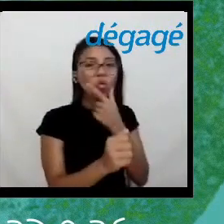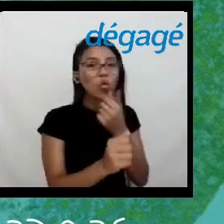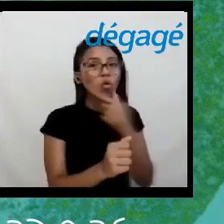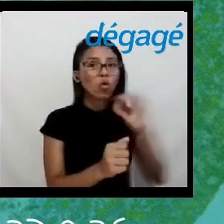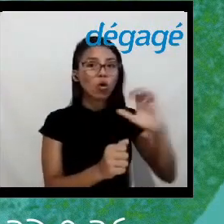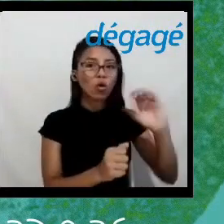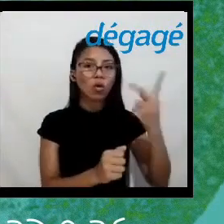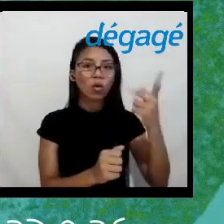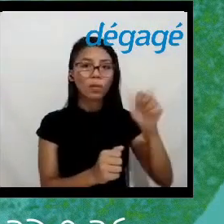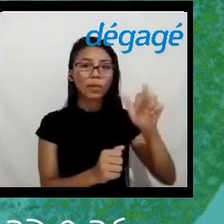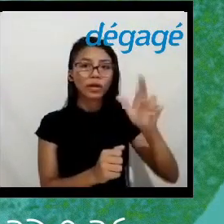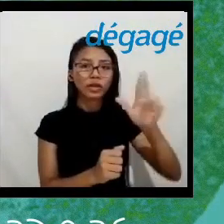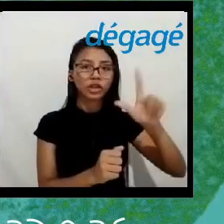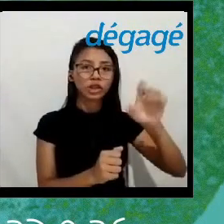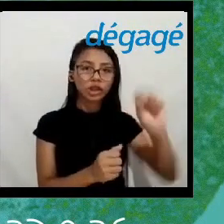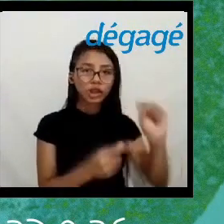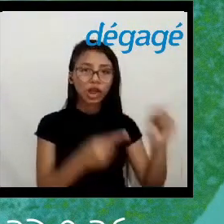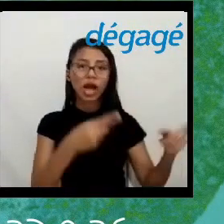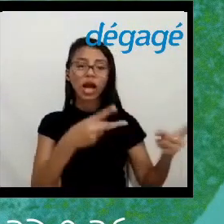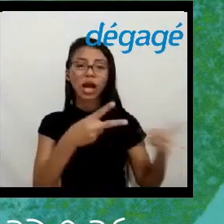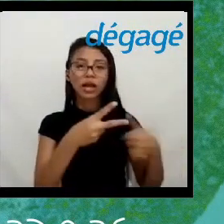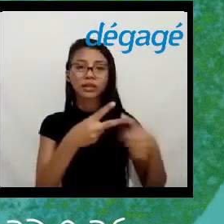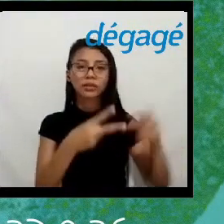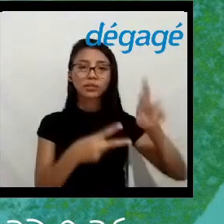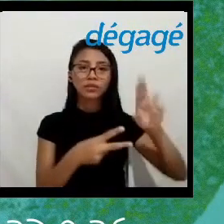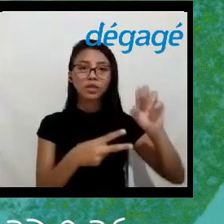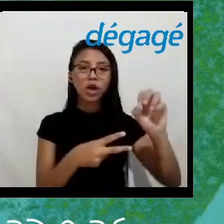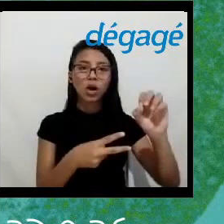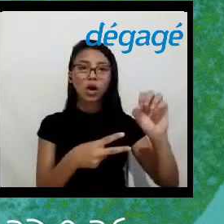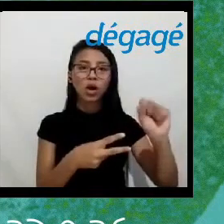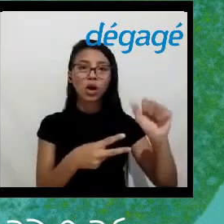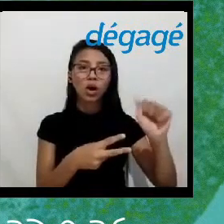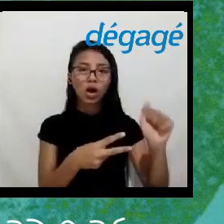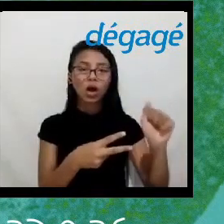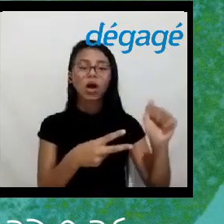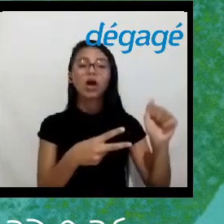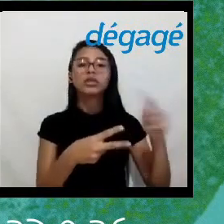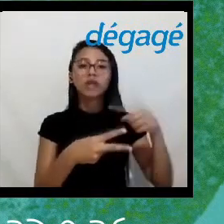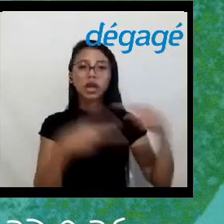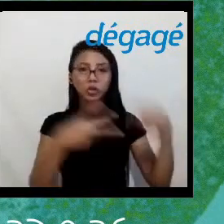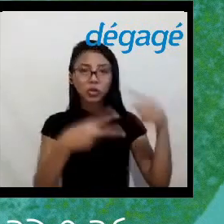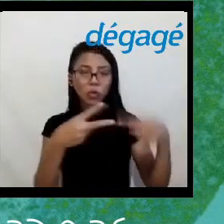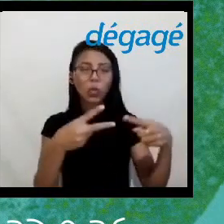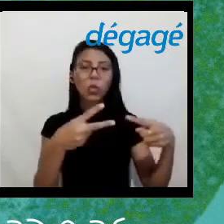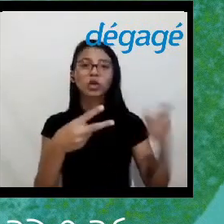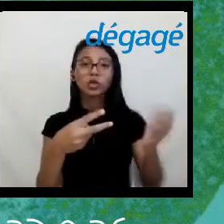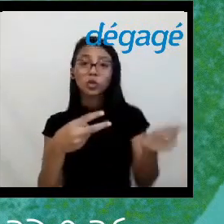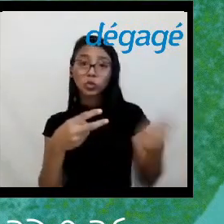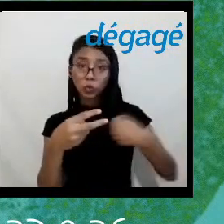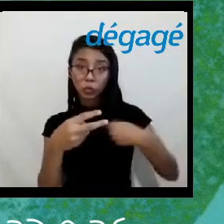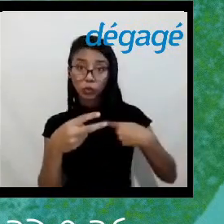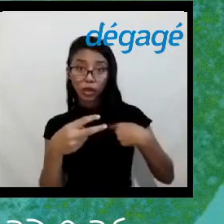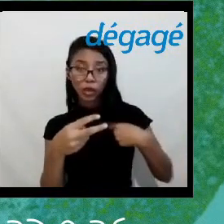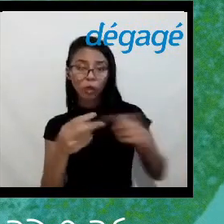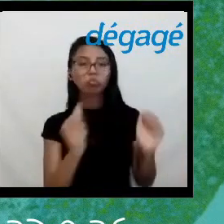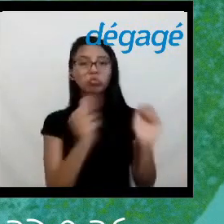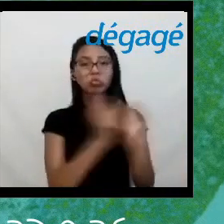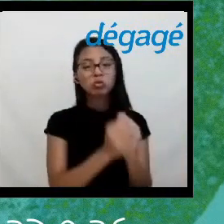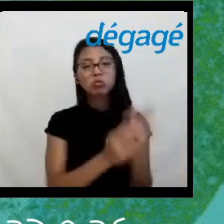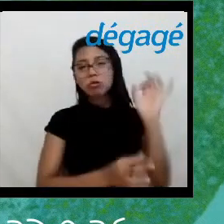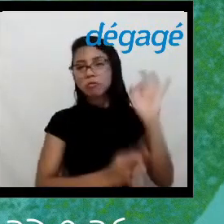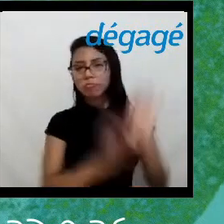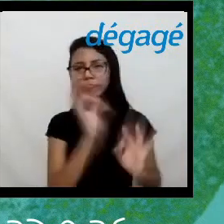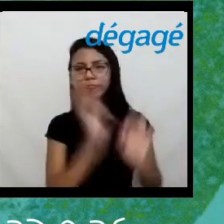Primo, que discutimos muito, vários encontros online, para que a gente definisse a curadoria, quem